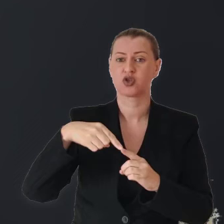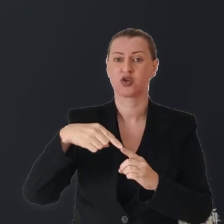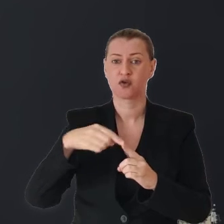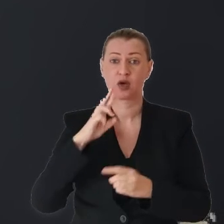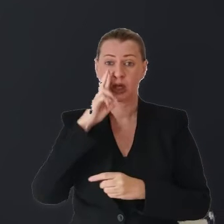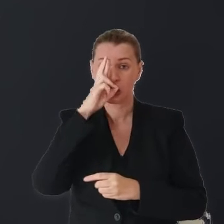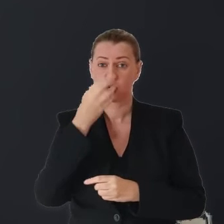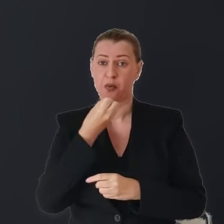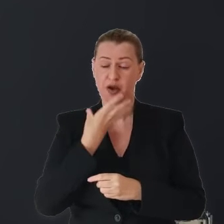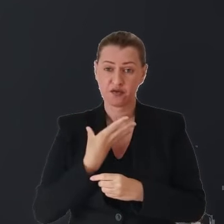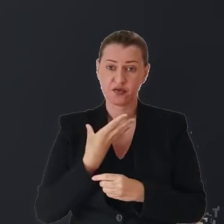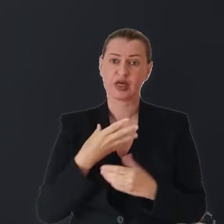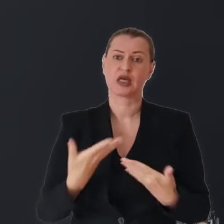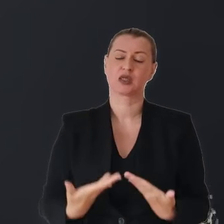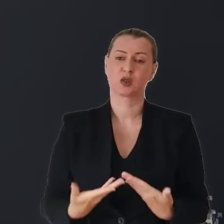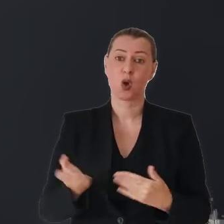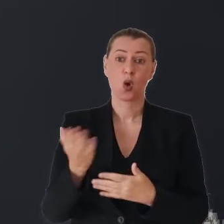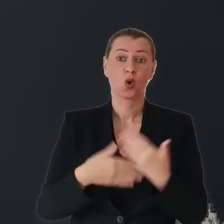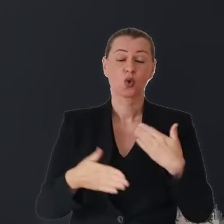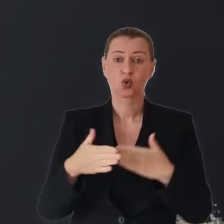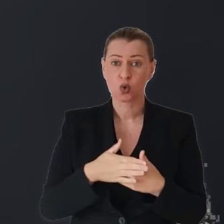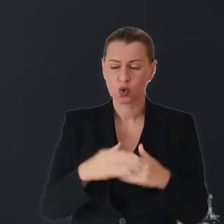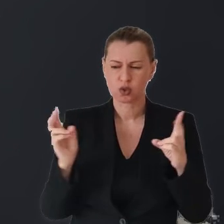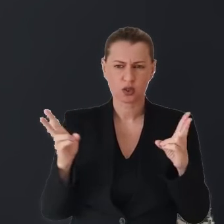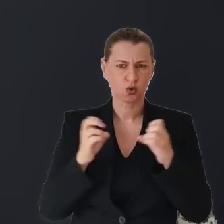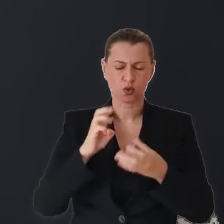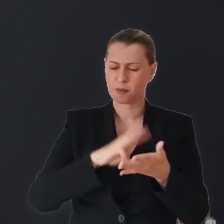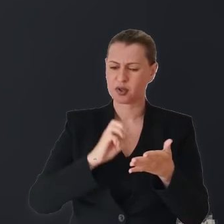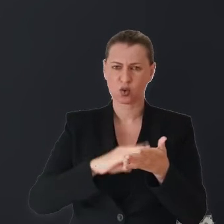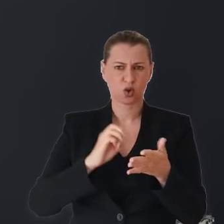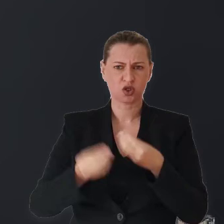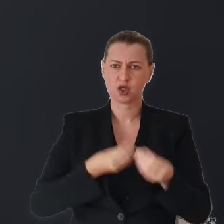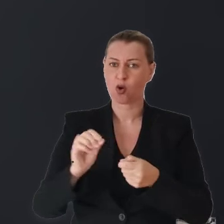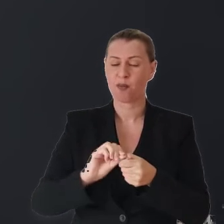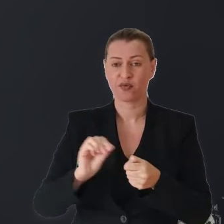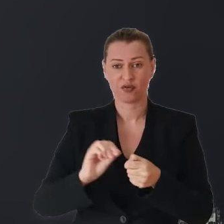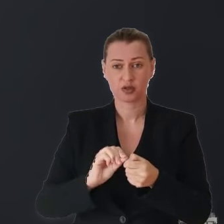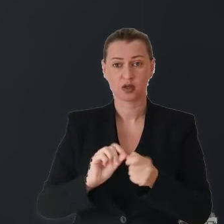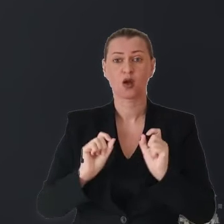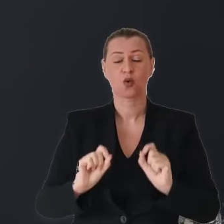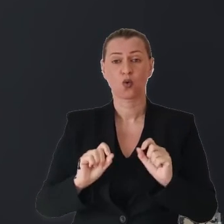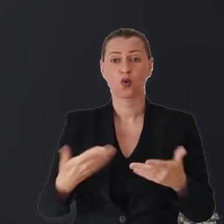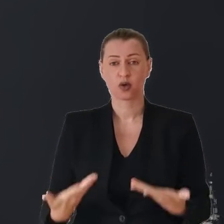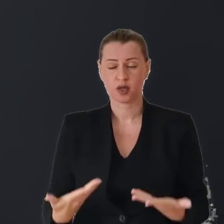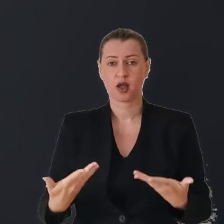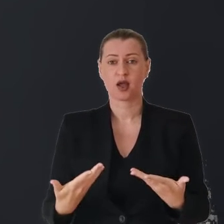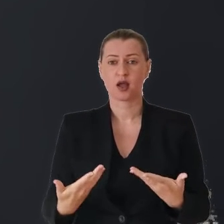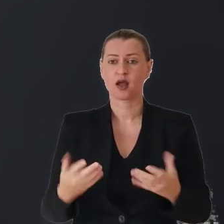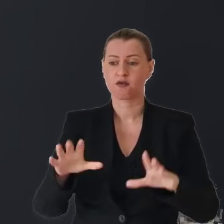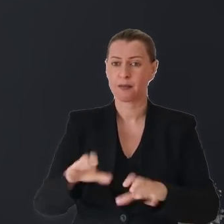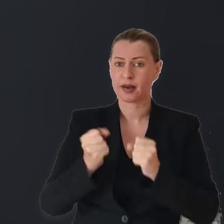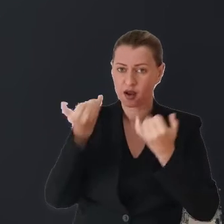ter risco, benefício, né, toda a questão da metodologia, como é que vai fazer, como é